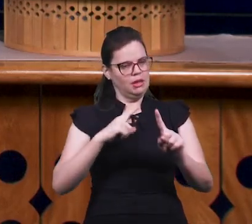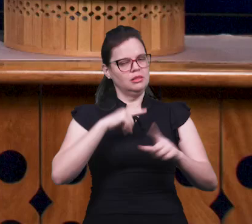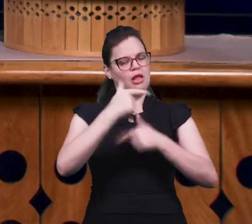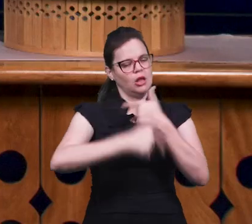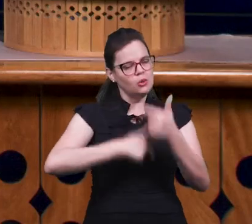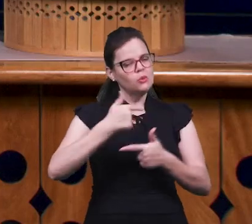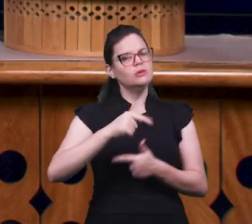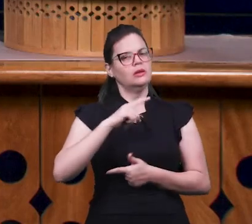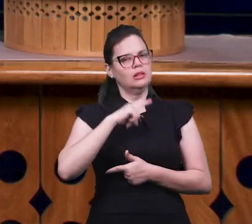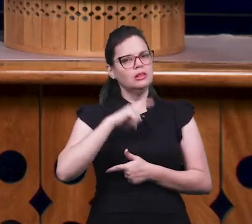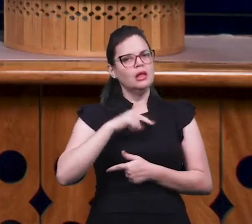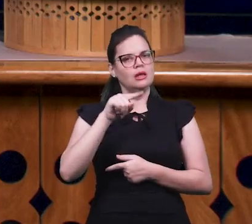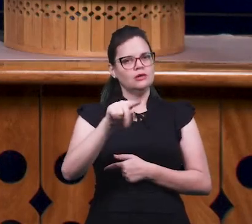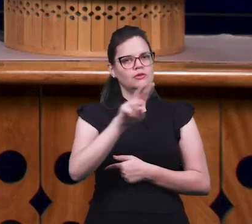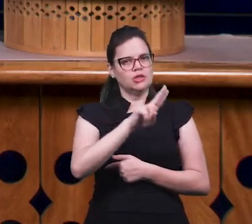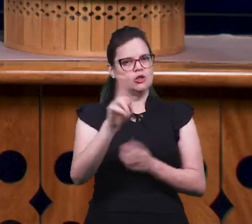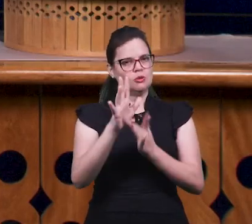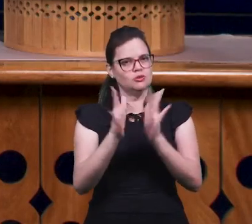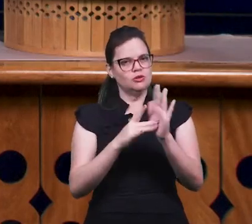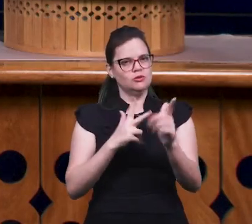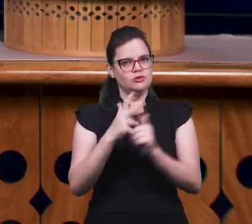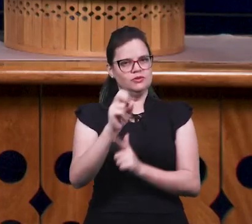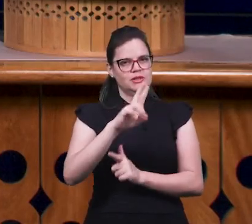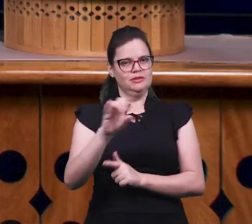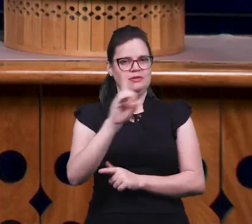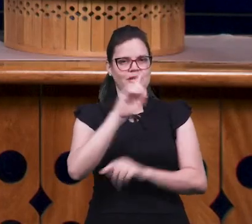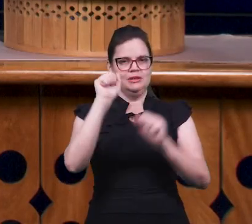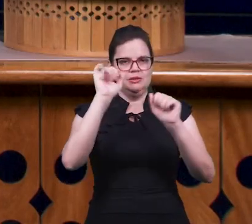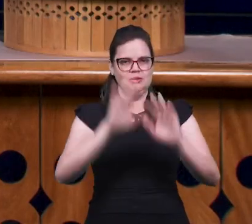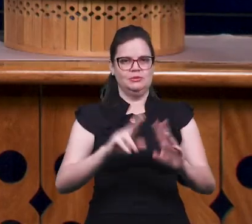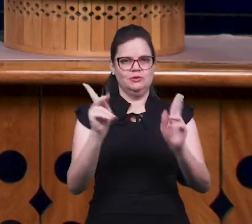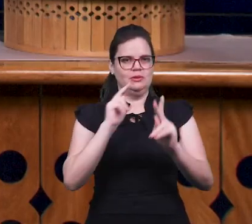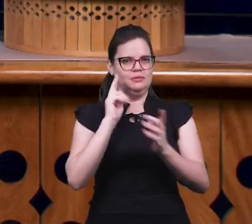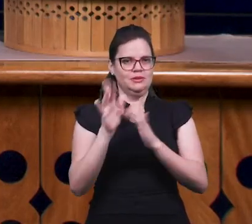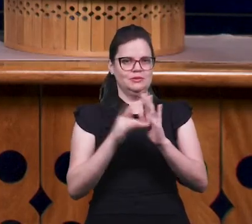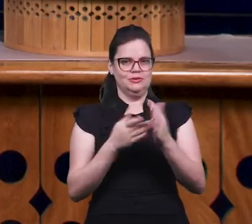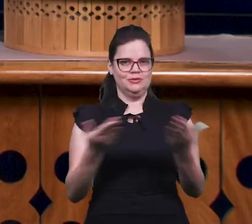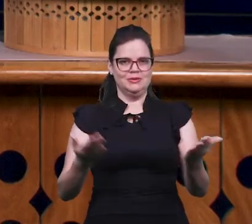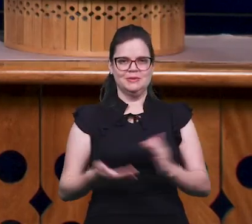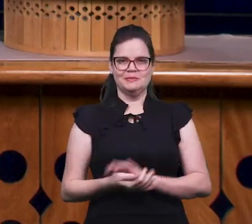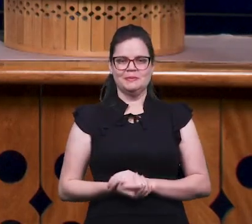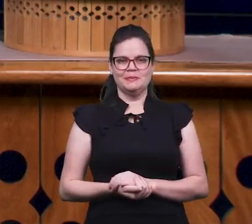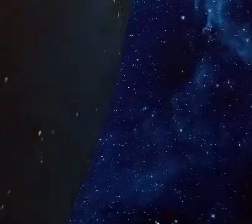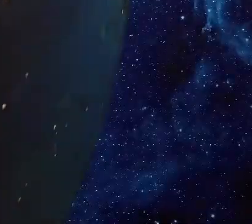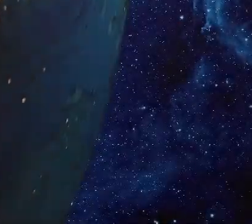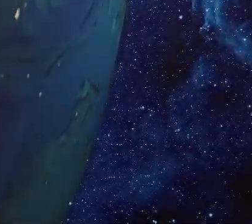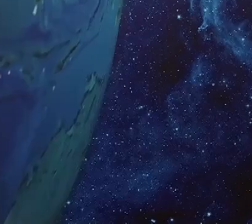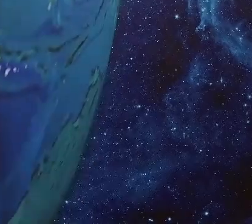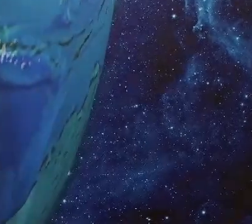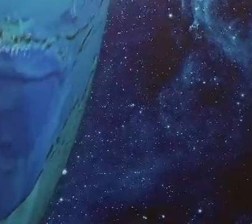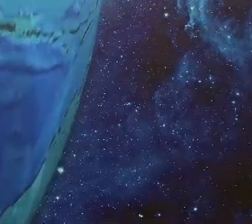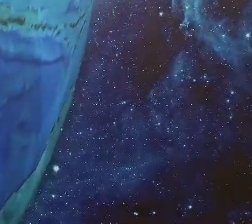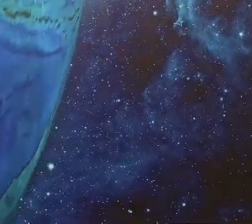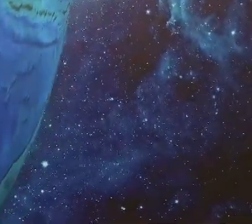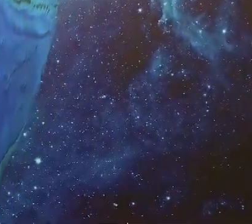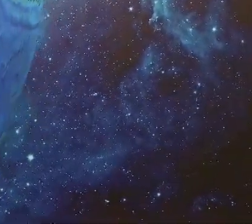Mas é batalha, em nome de Jesus, você vai vencer também. Deus abençoe, a paz do Senhor Jesus.